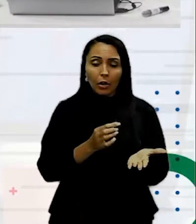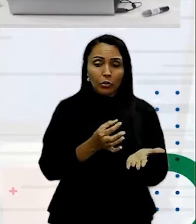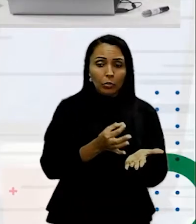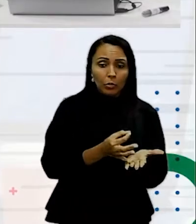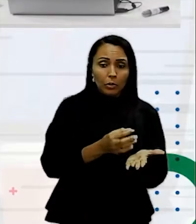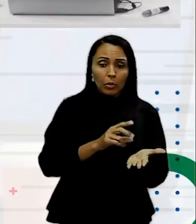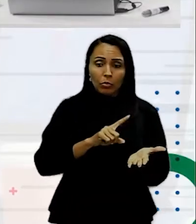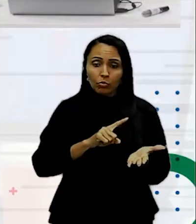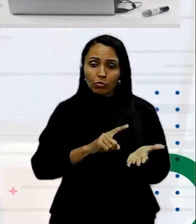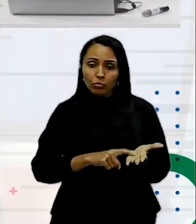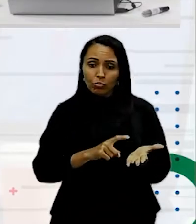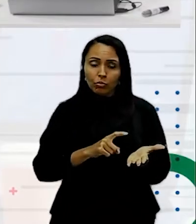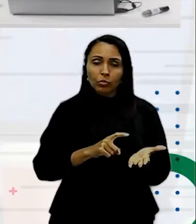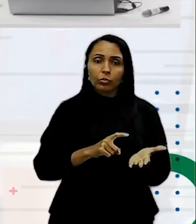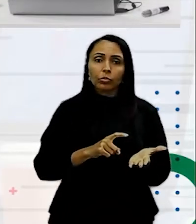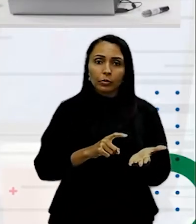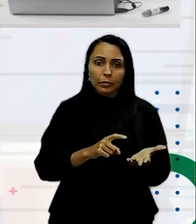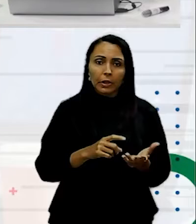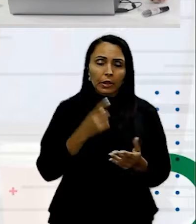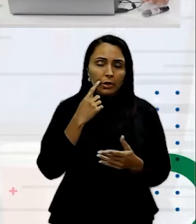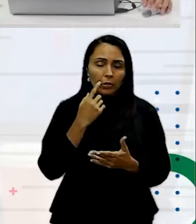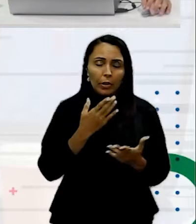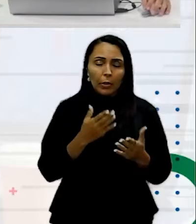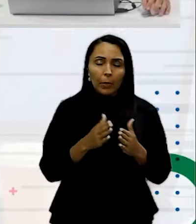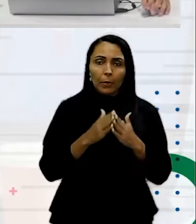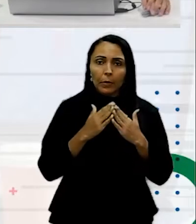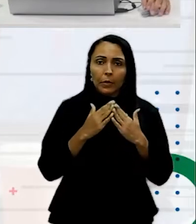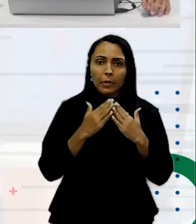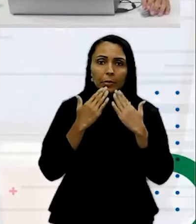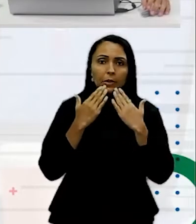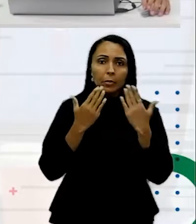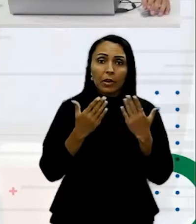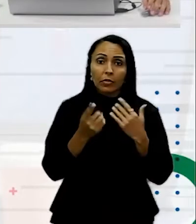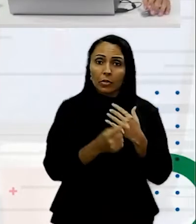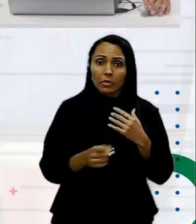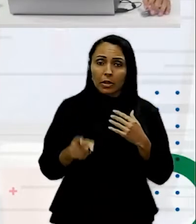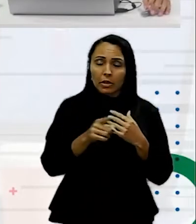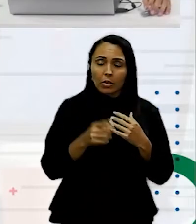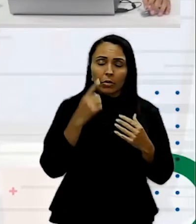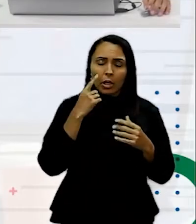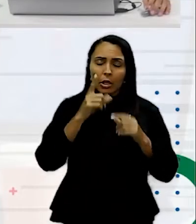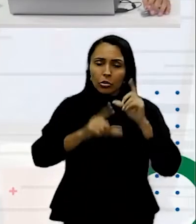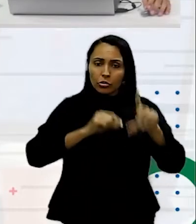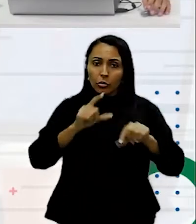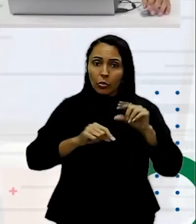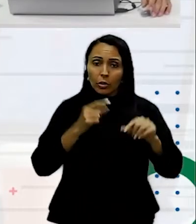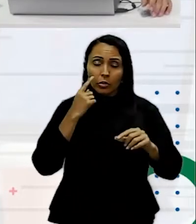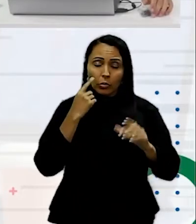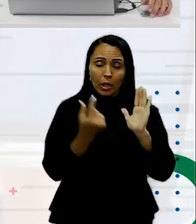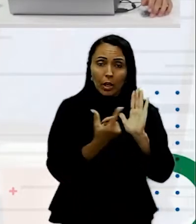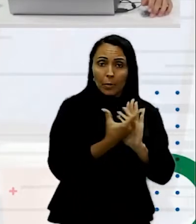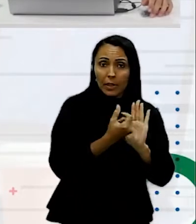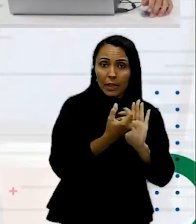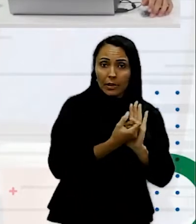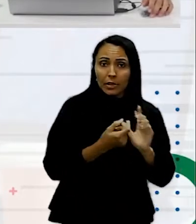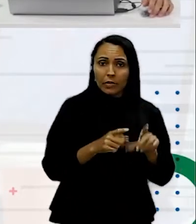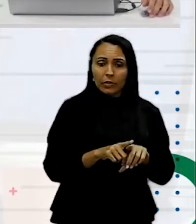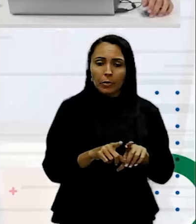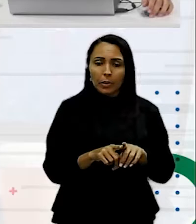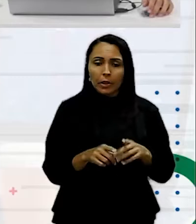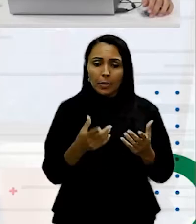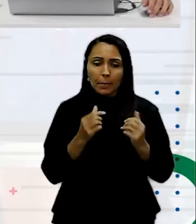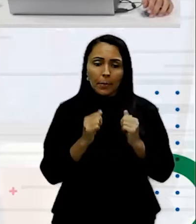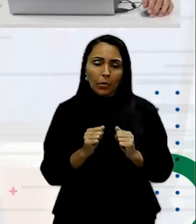exemplo. Então, o que eu vou pedir para vocês agora é que, primeiro, escolham um aplicativo de streaming, um serviço de streaming. Pode